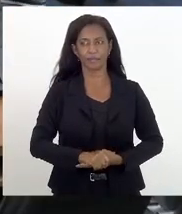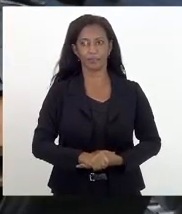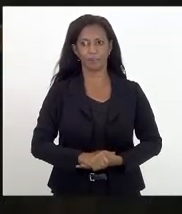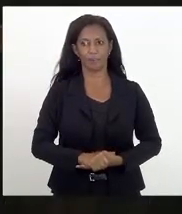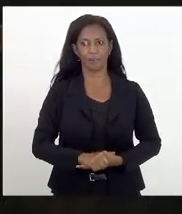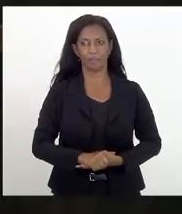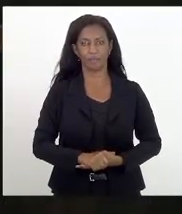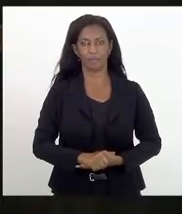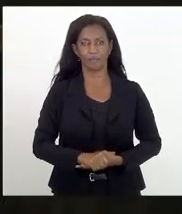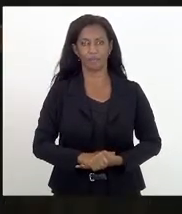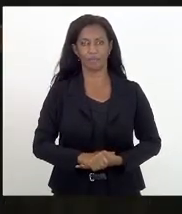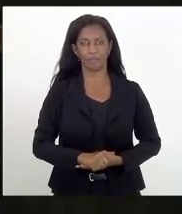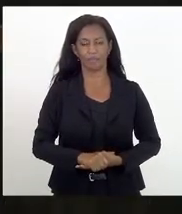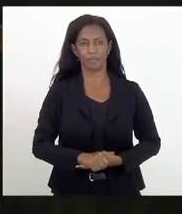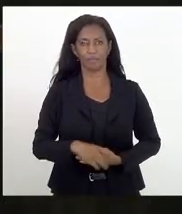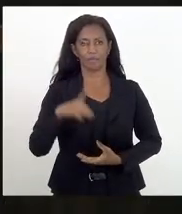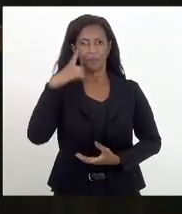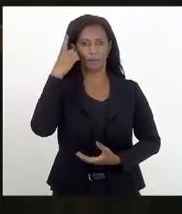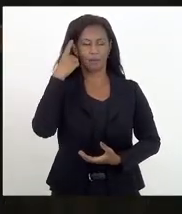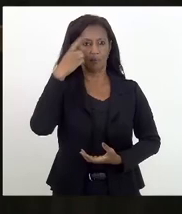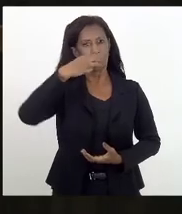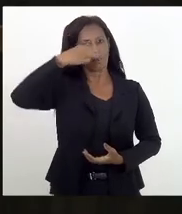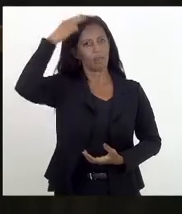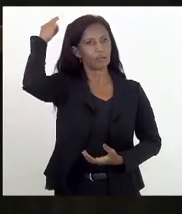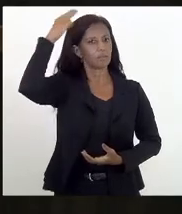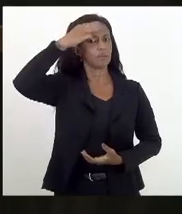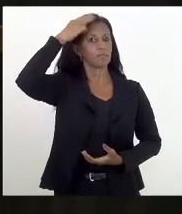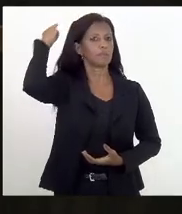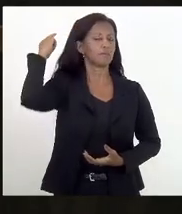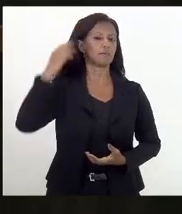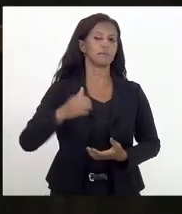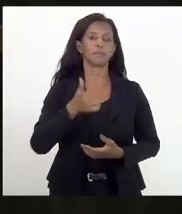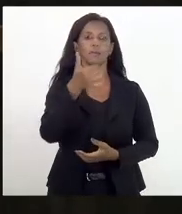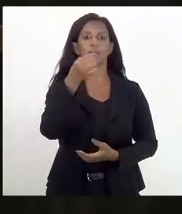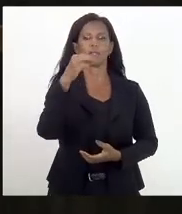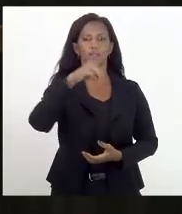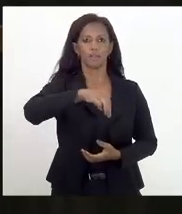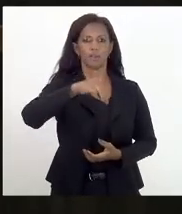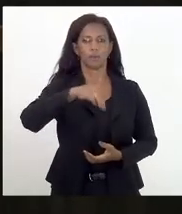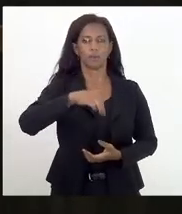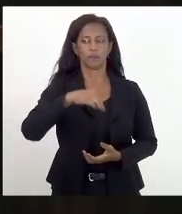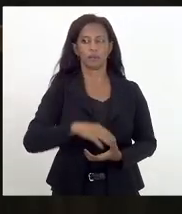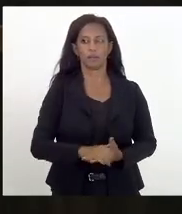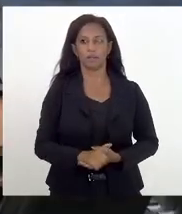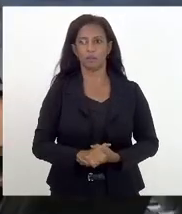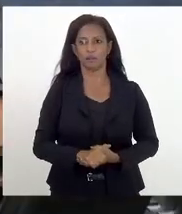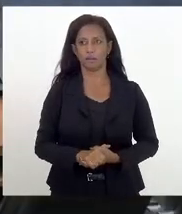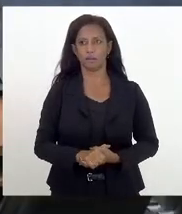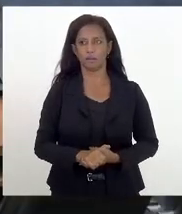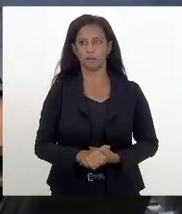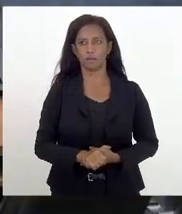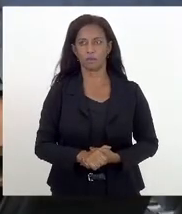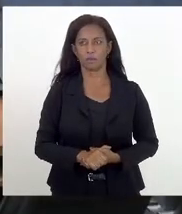a próxima hora do escrito ao Nobre Deputado Márcio Pacheco vossa excelência dispõe de dez minutos o tempo regimental